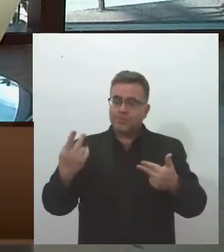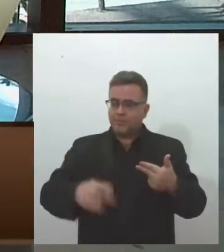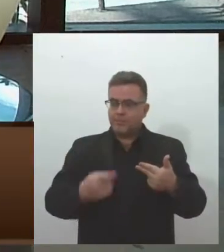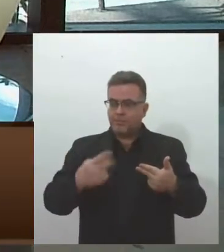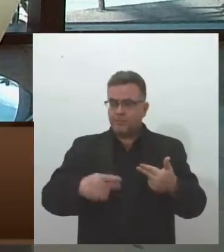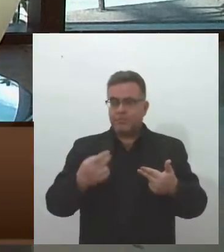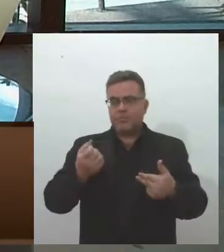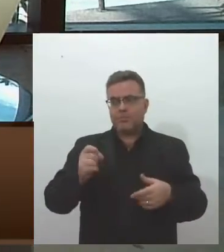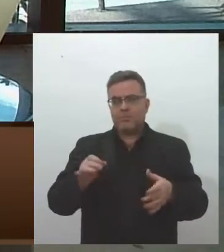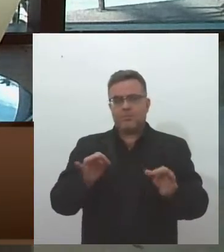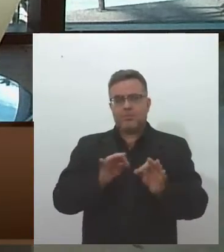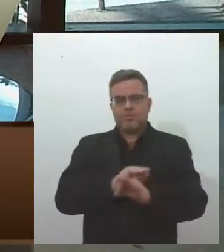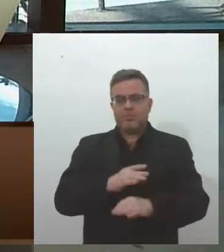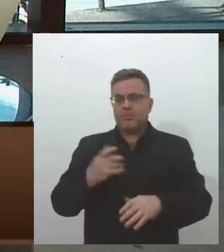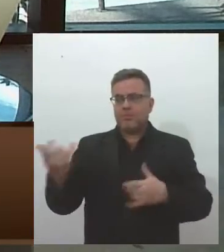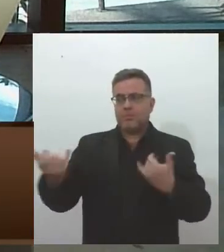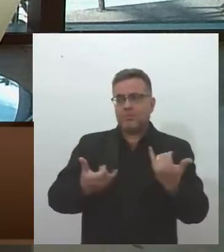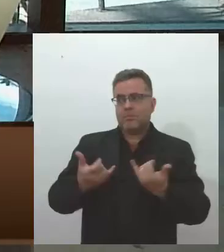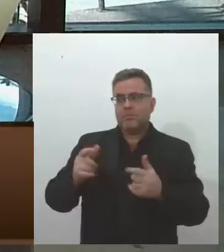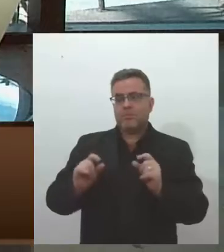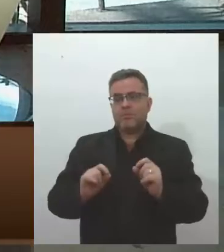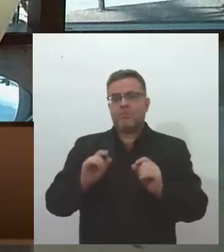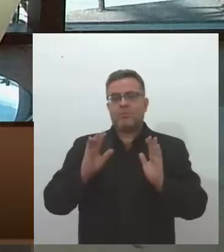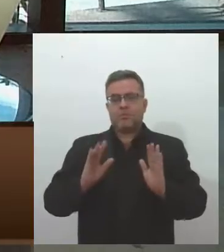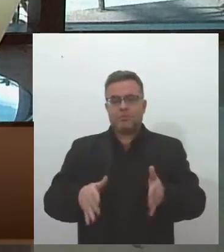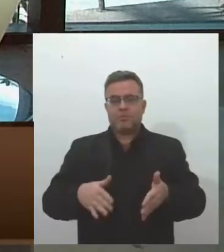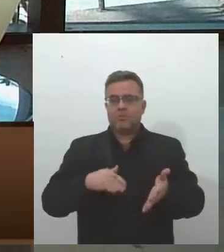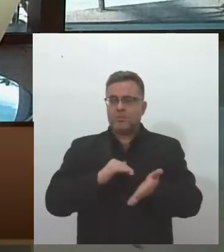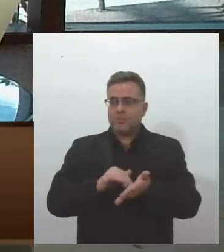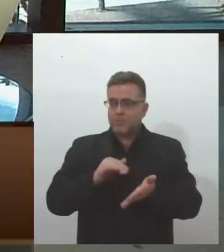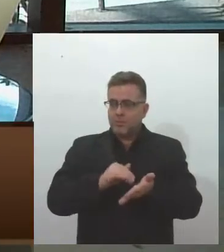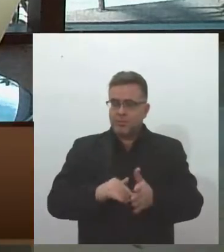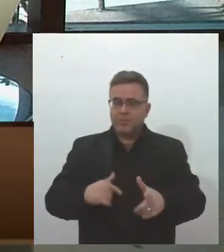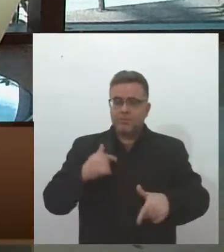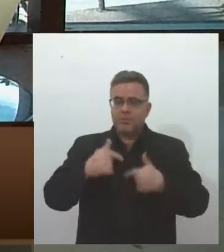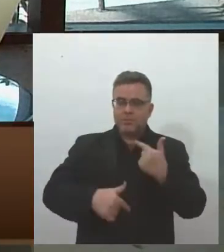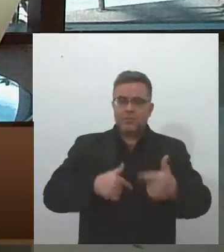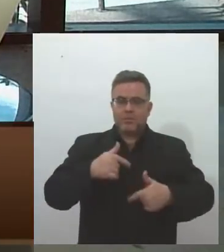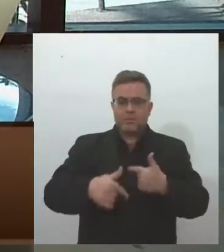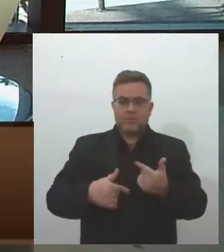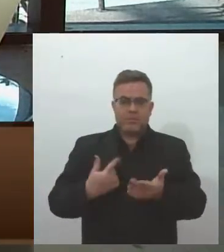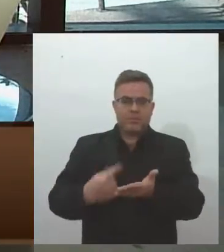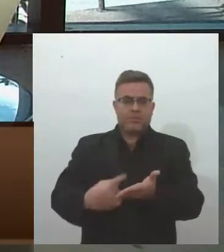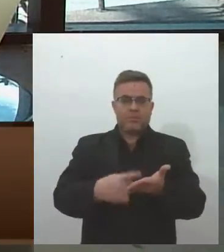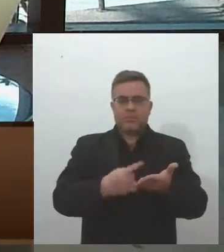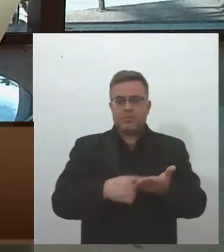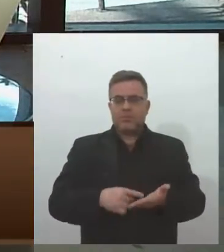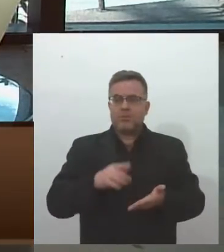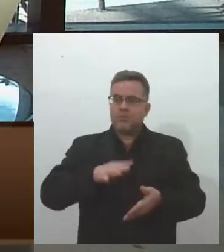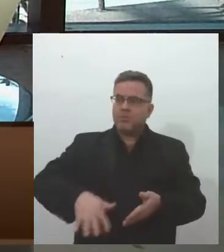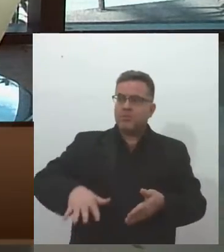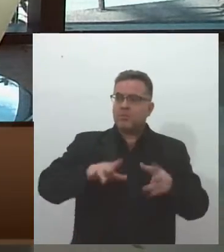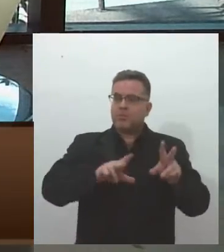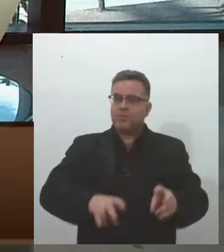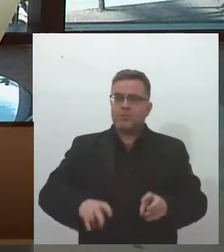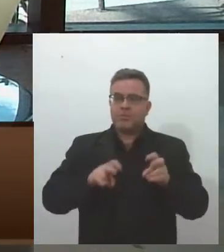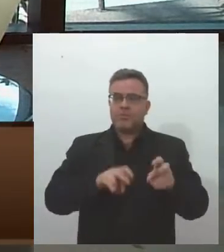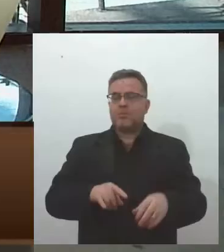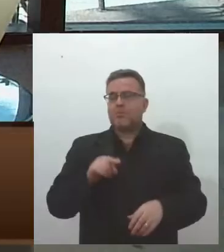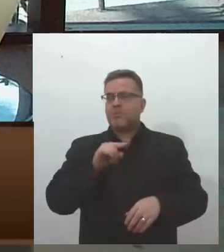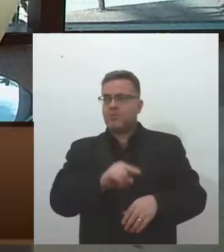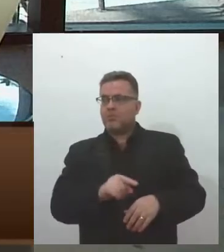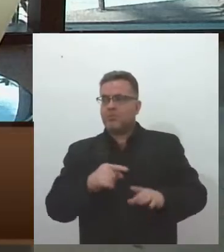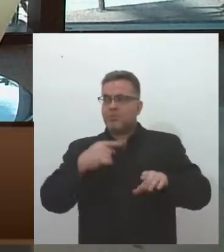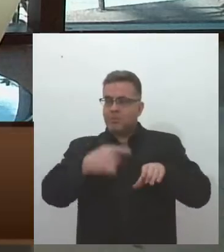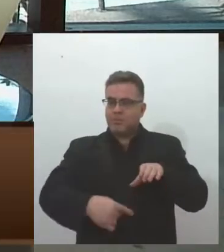tem percebido aí que a secretaria tem trabalhado muito na Rota da Farinha, por exemplo, ali na região Agreste, Rota do Engenho. Tem